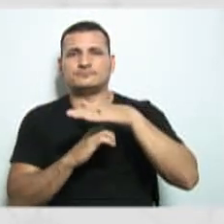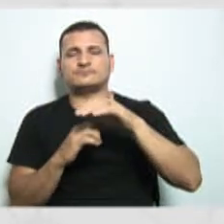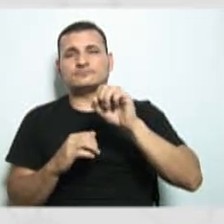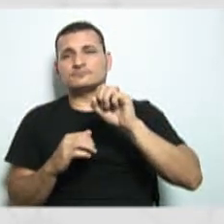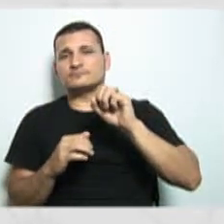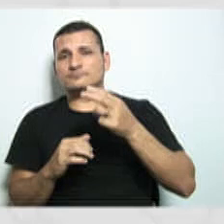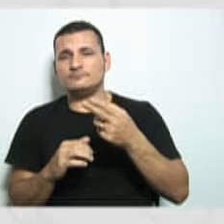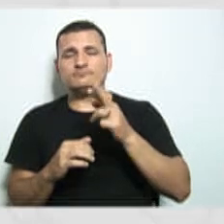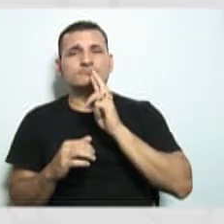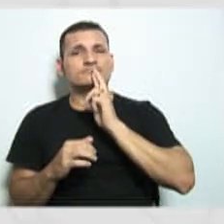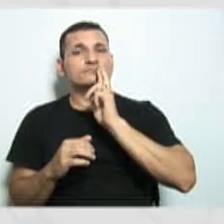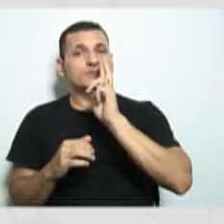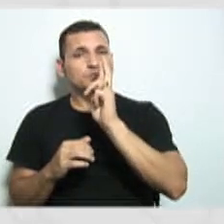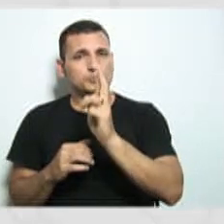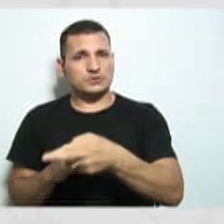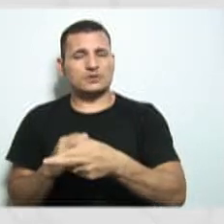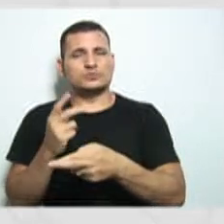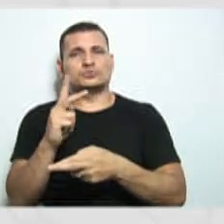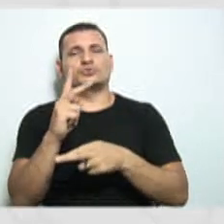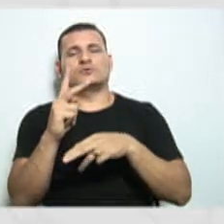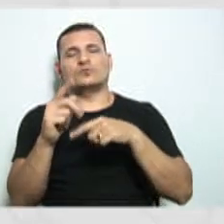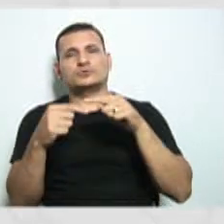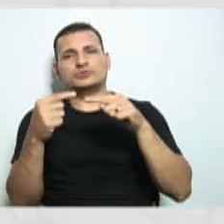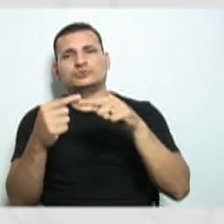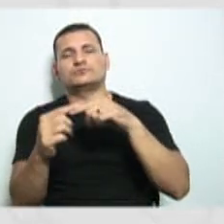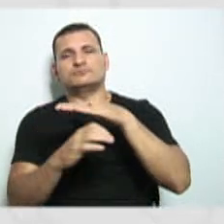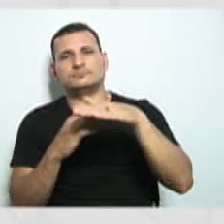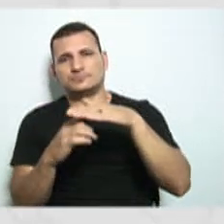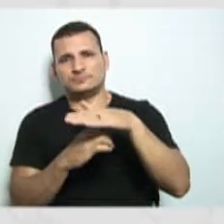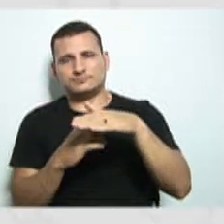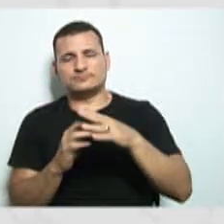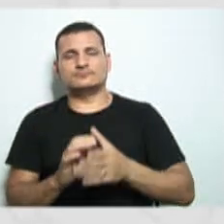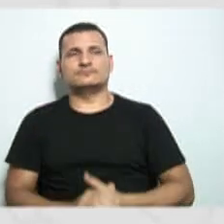os resultados que ela gostaria de ter com